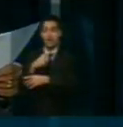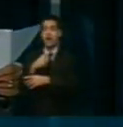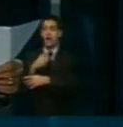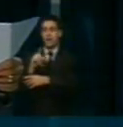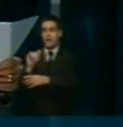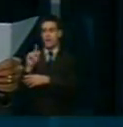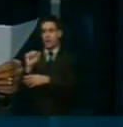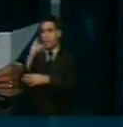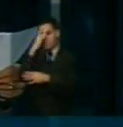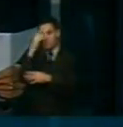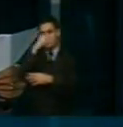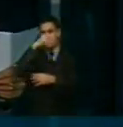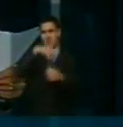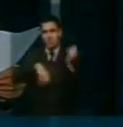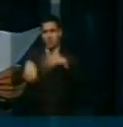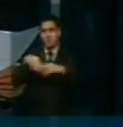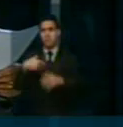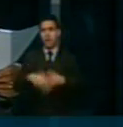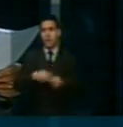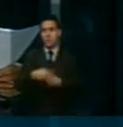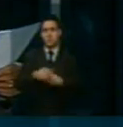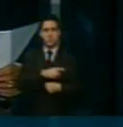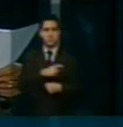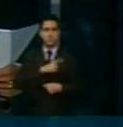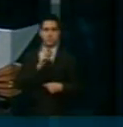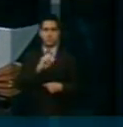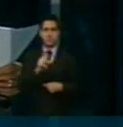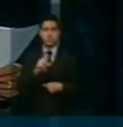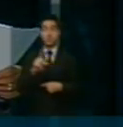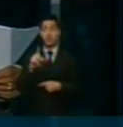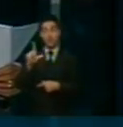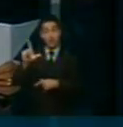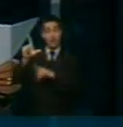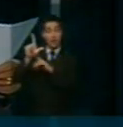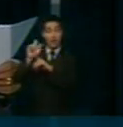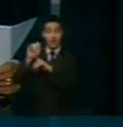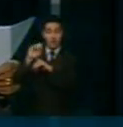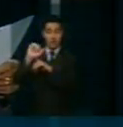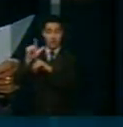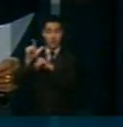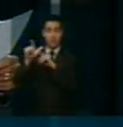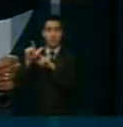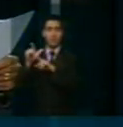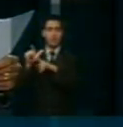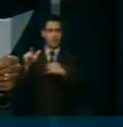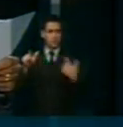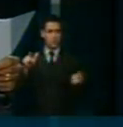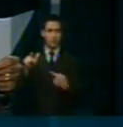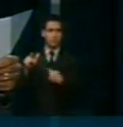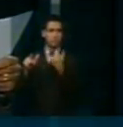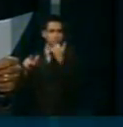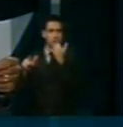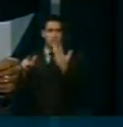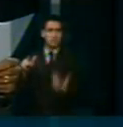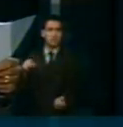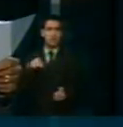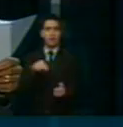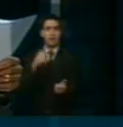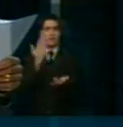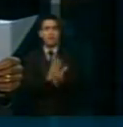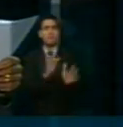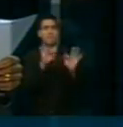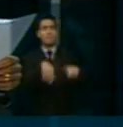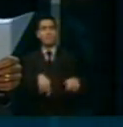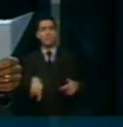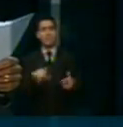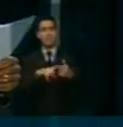o anteparo da desordem. Em nome da legalidade, não seria legítimo admitir o assassínio das instituições,